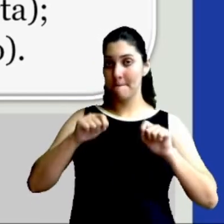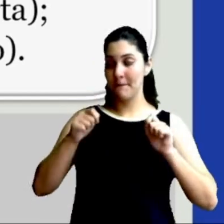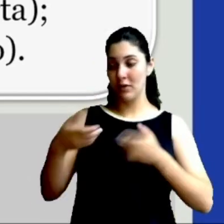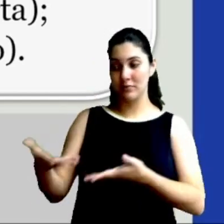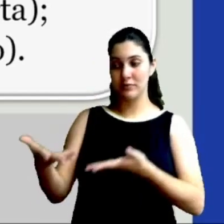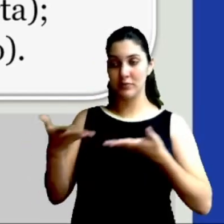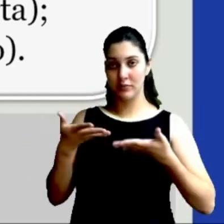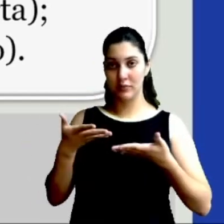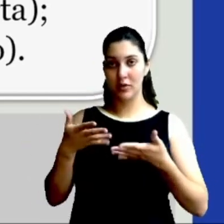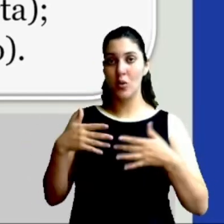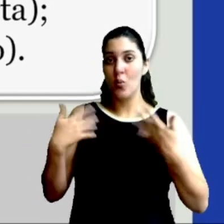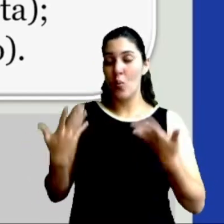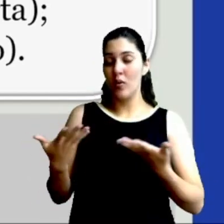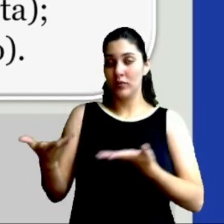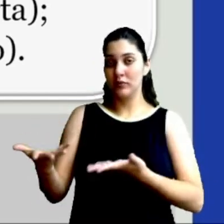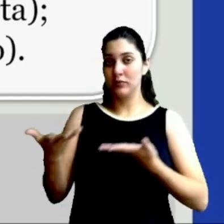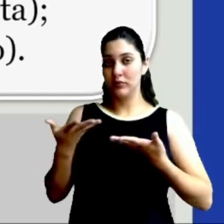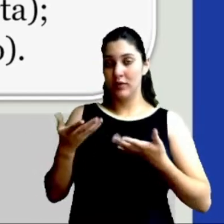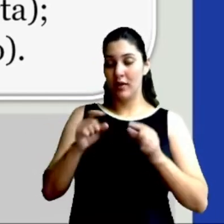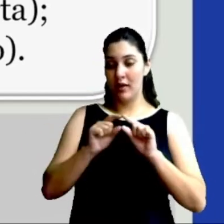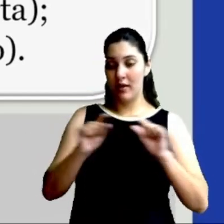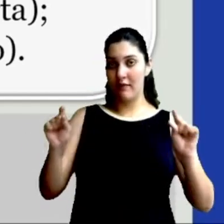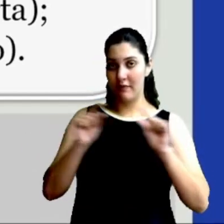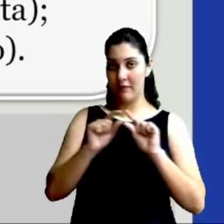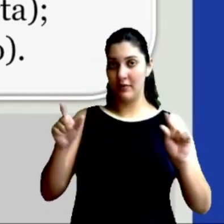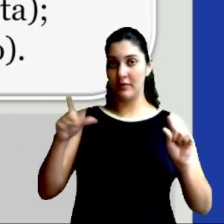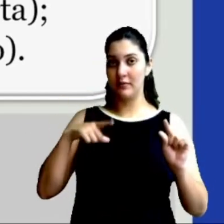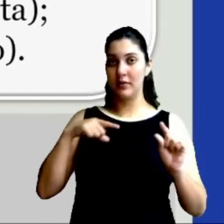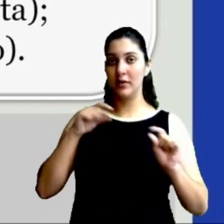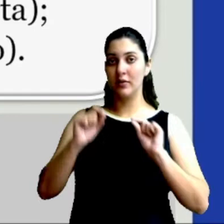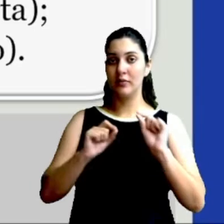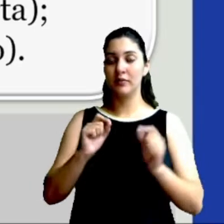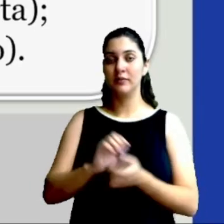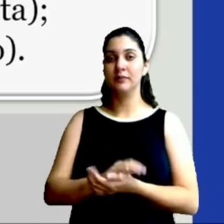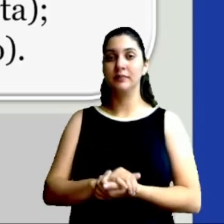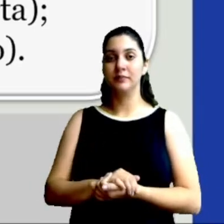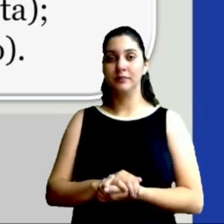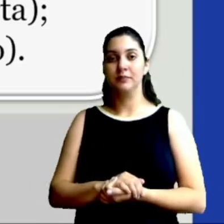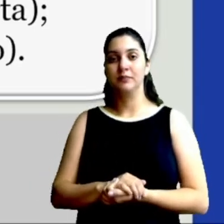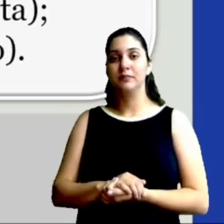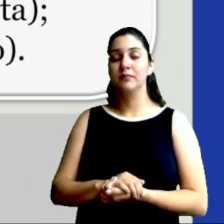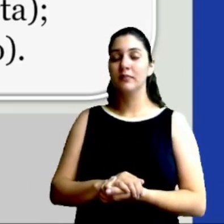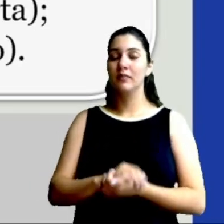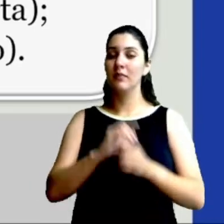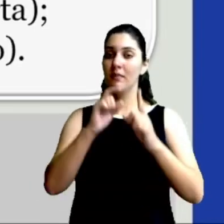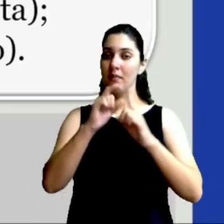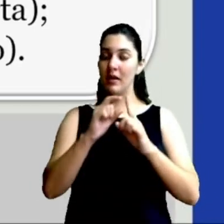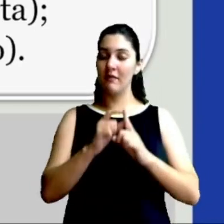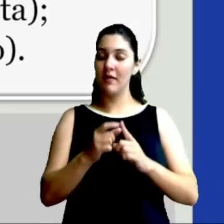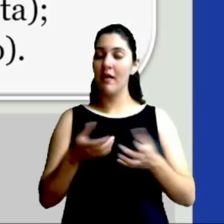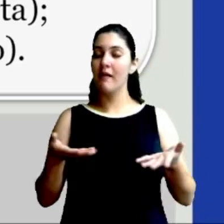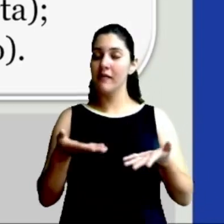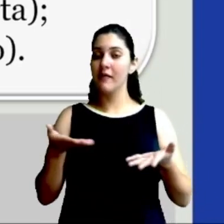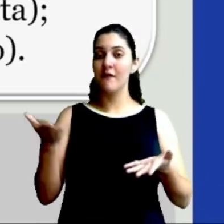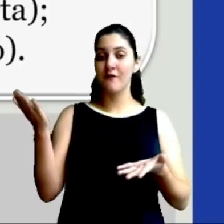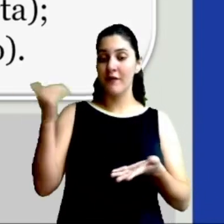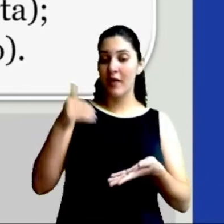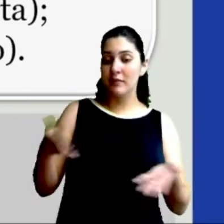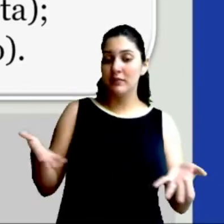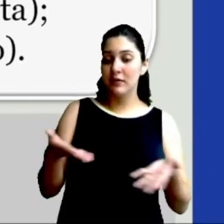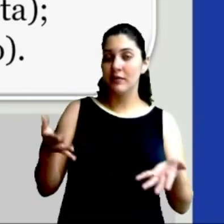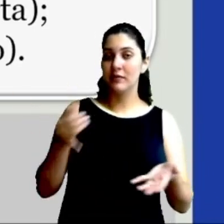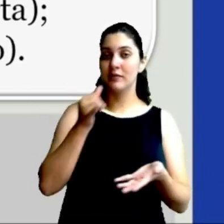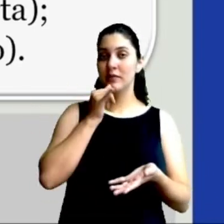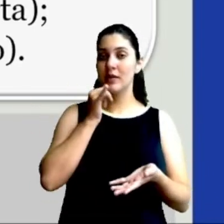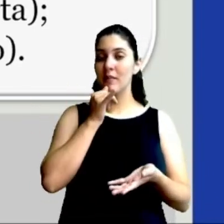e quando eu estiver fazendo esse convite, a frase pode ser empregada como let's go now, para dizer vamos agora. Então, quem nunca